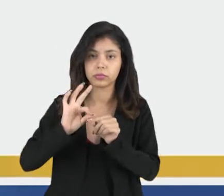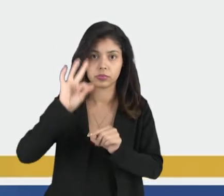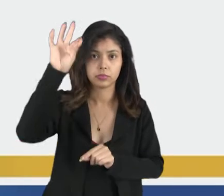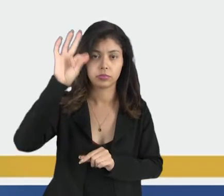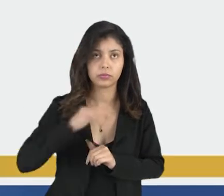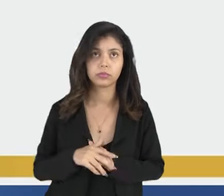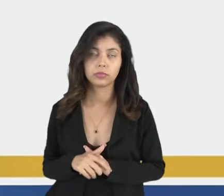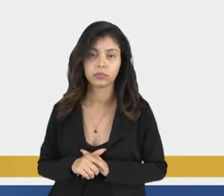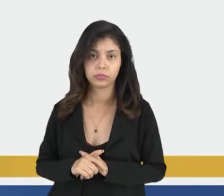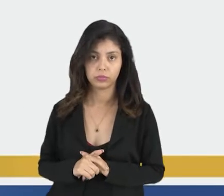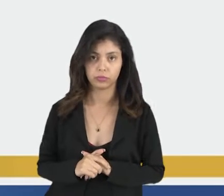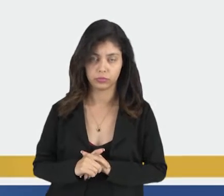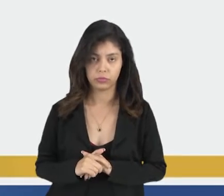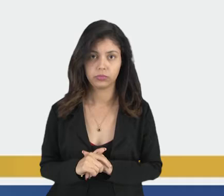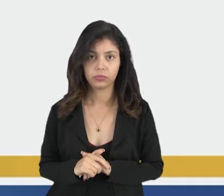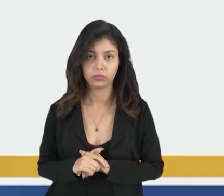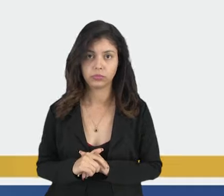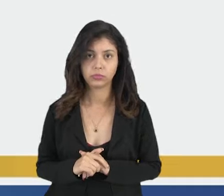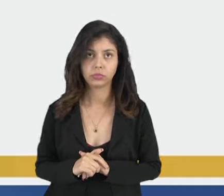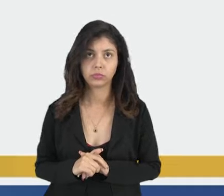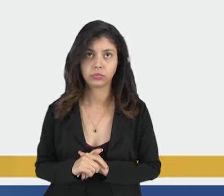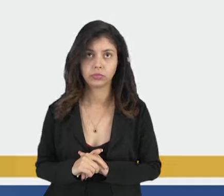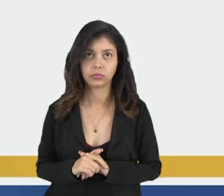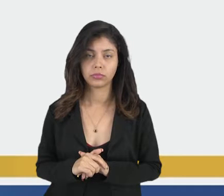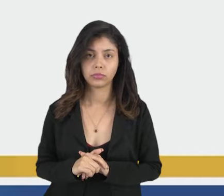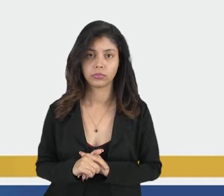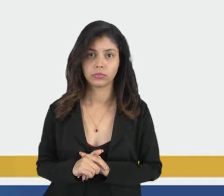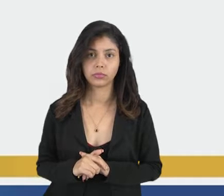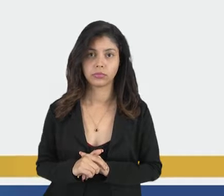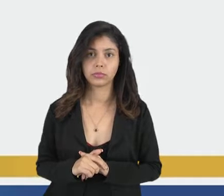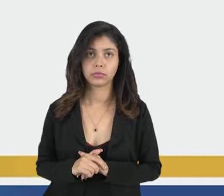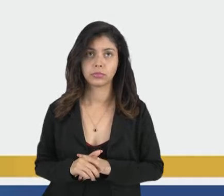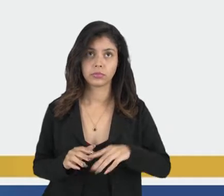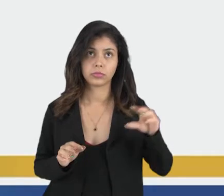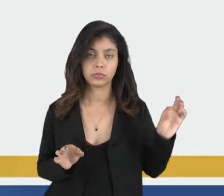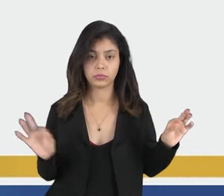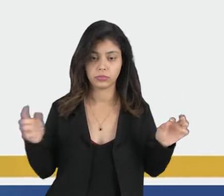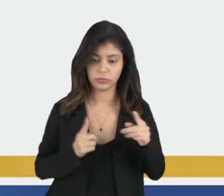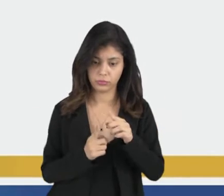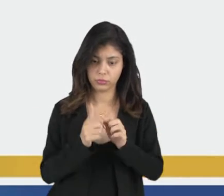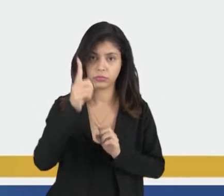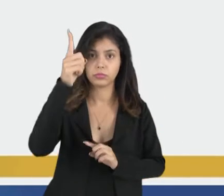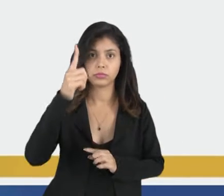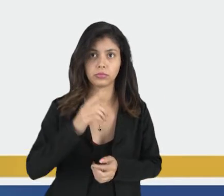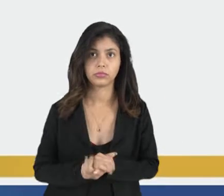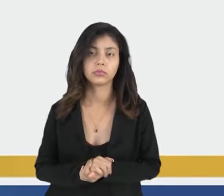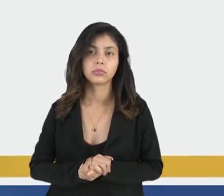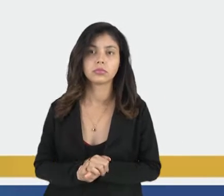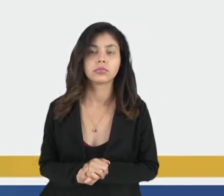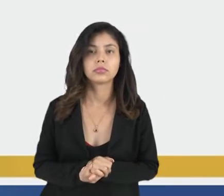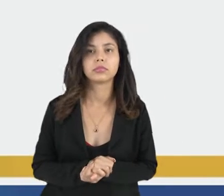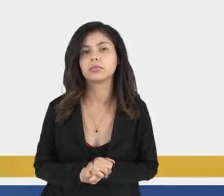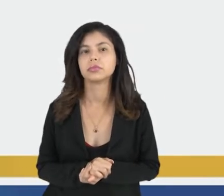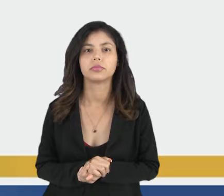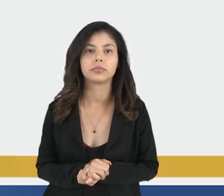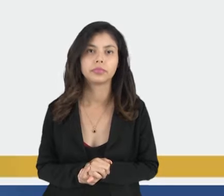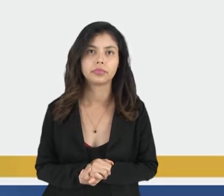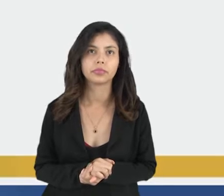tá? Essa reta verde, essa reta fechada, do centro para cima da